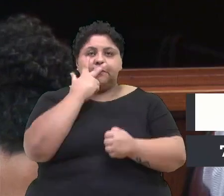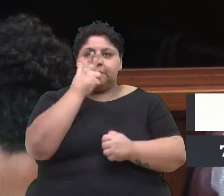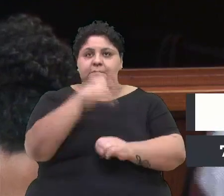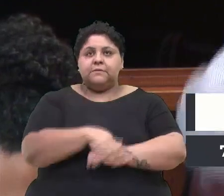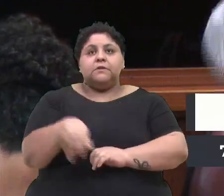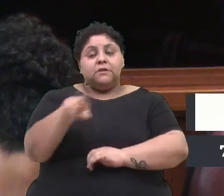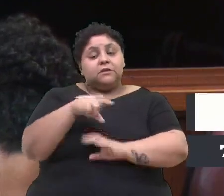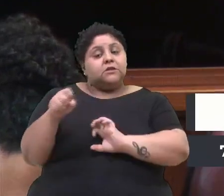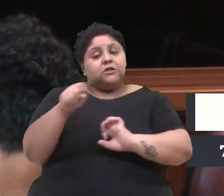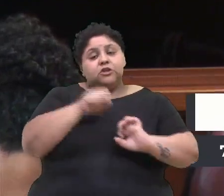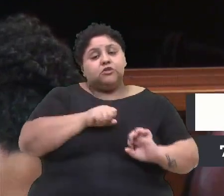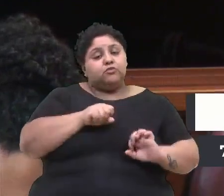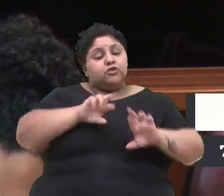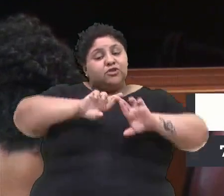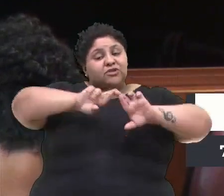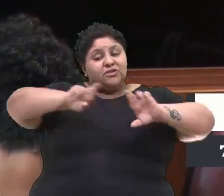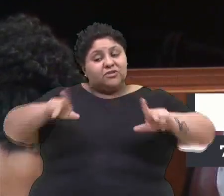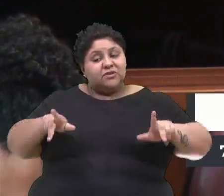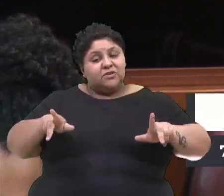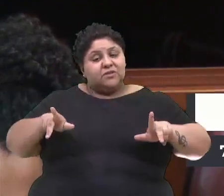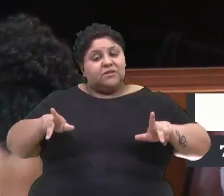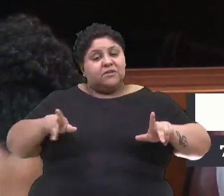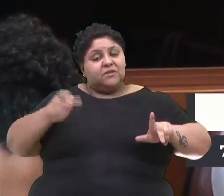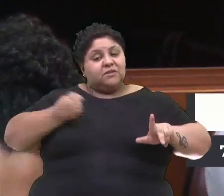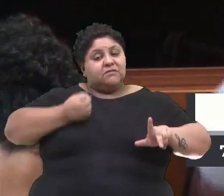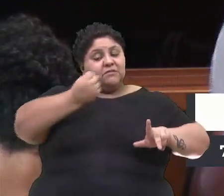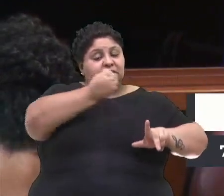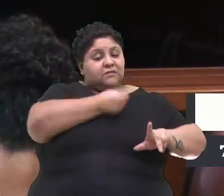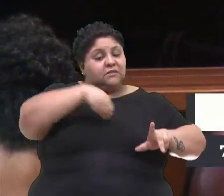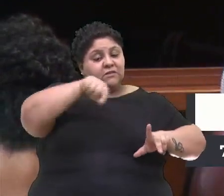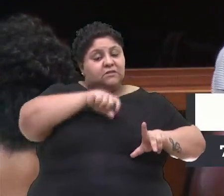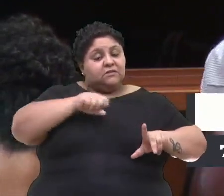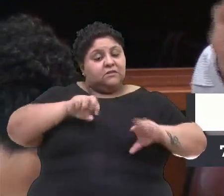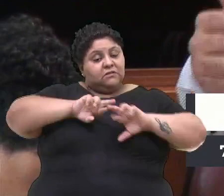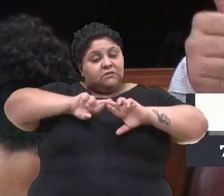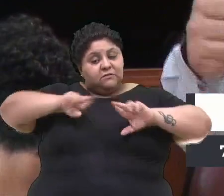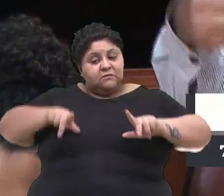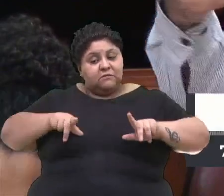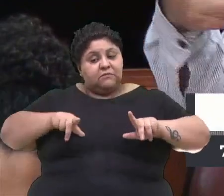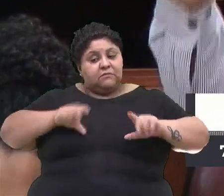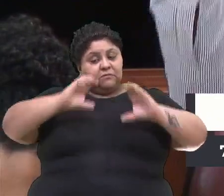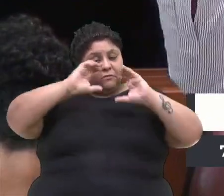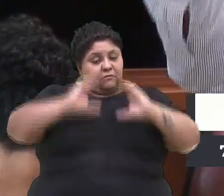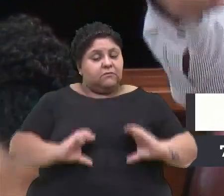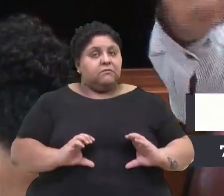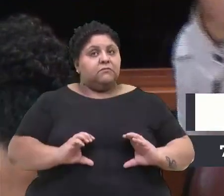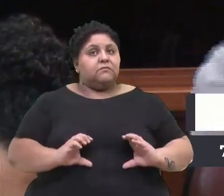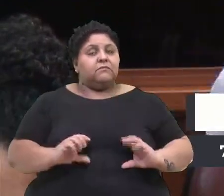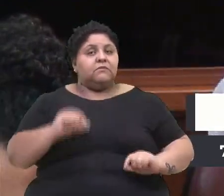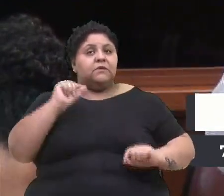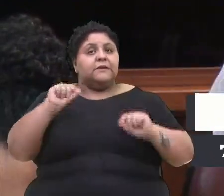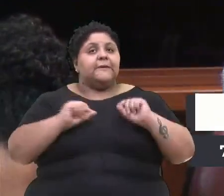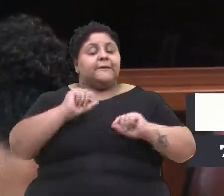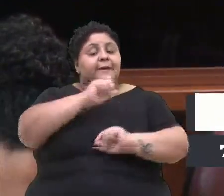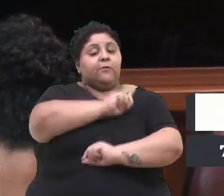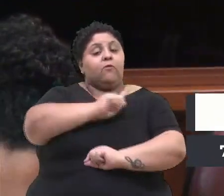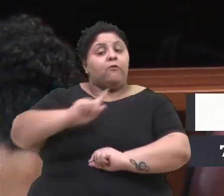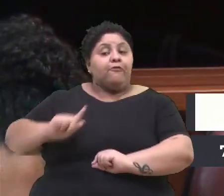ter divergência no mérito, a gente pode ter divergência na conduta de quem nos governa,